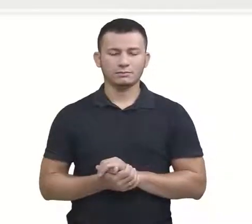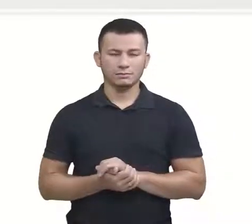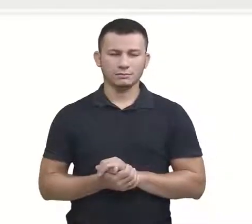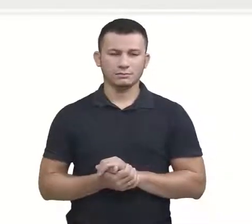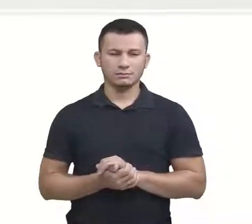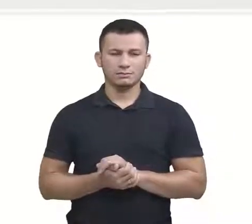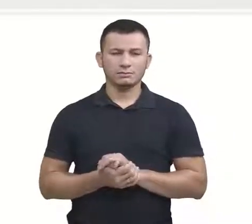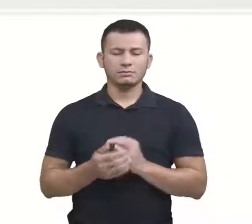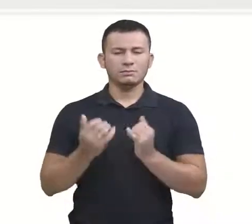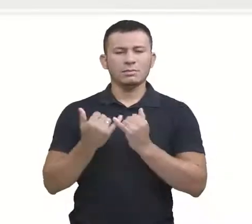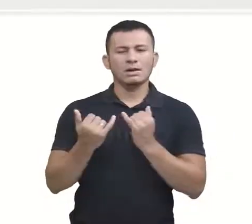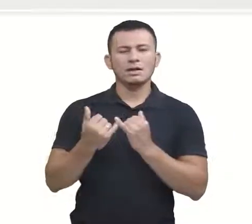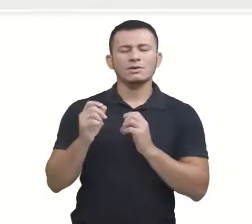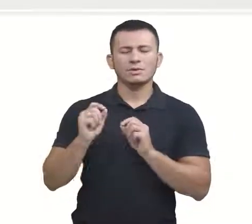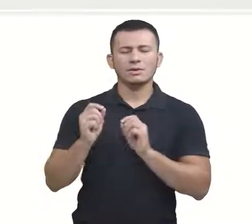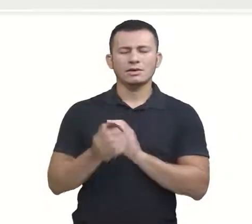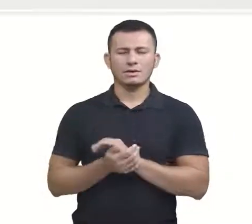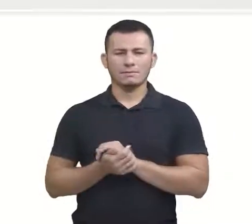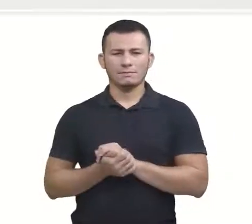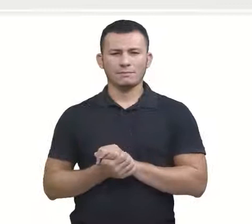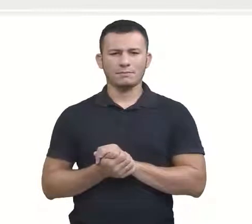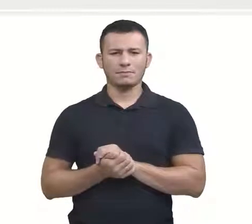se eu tivesse uma